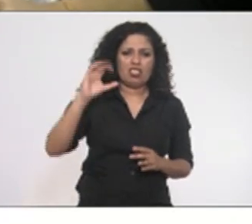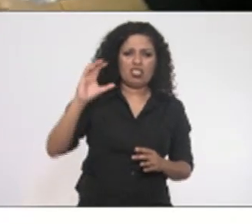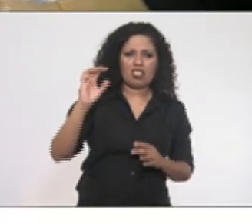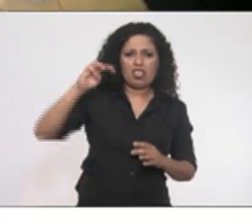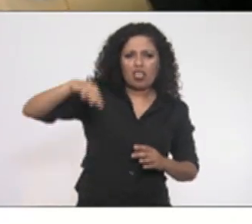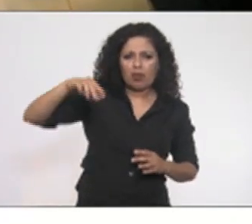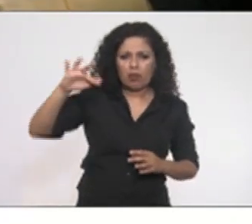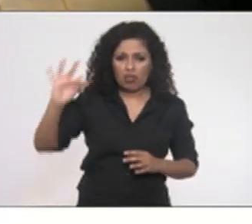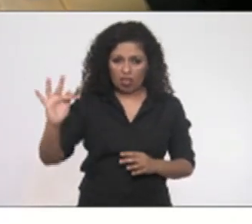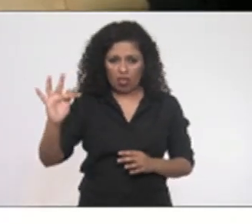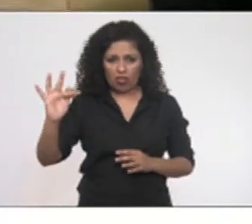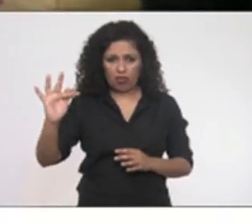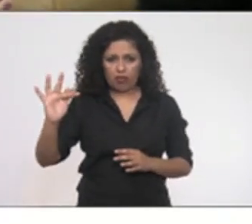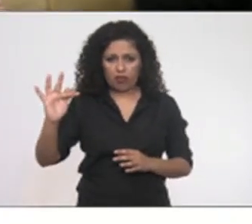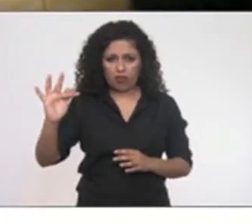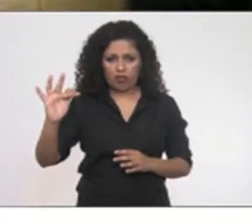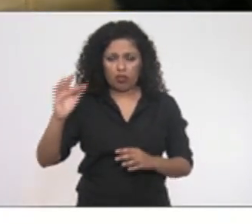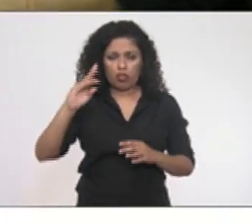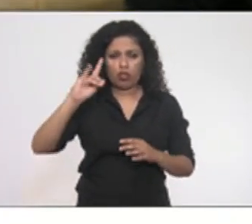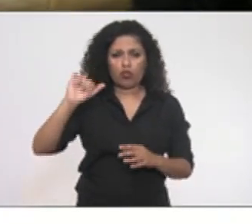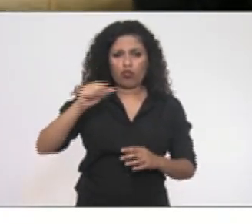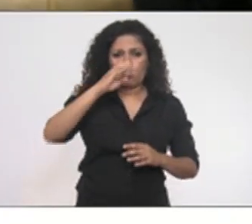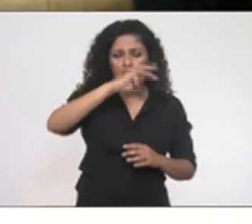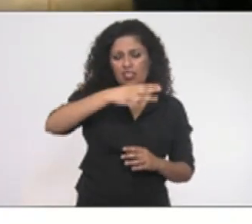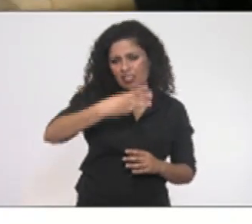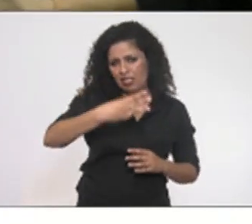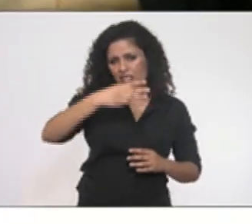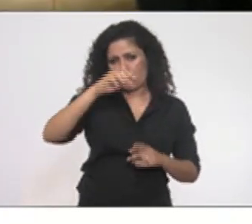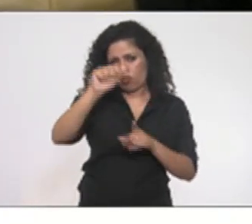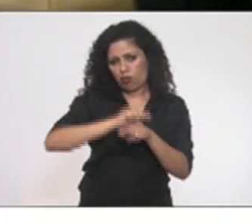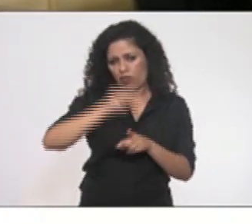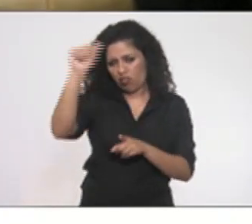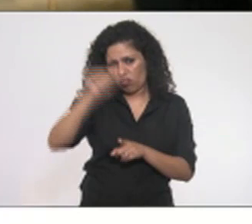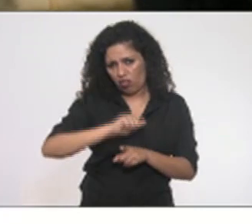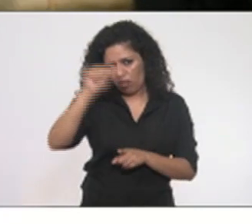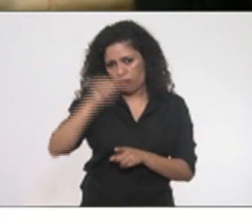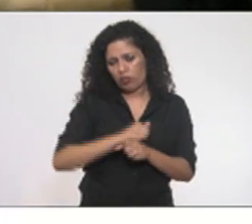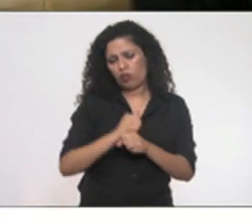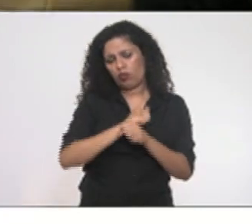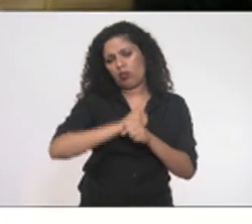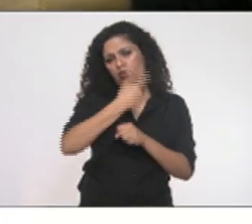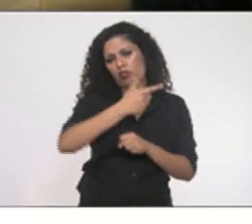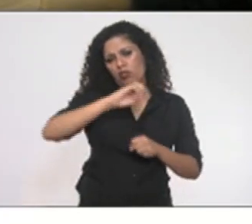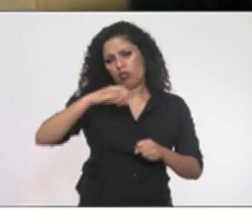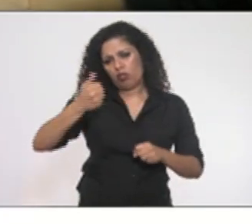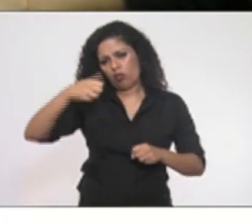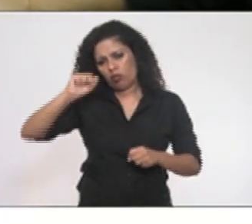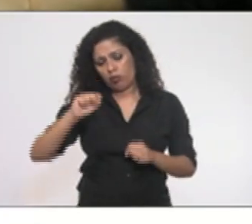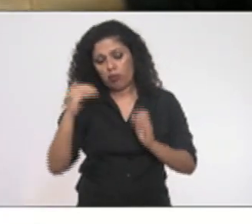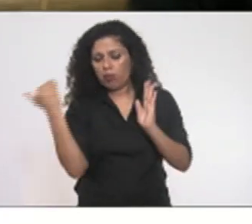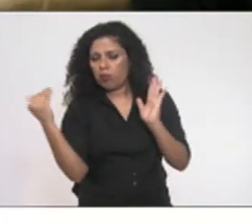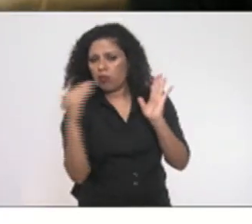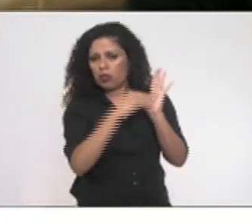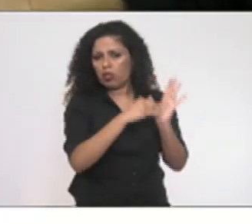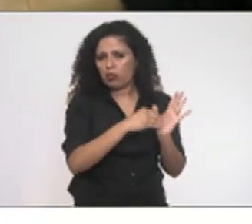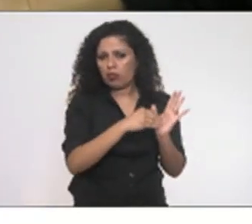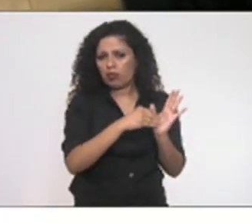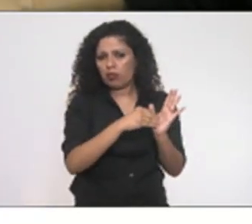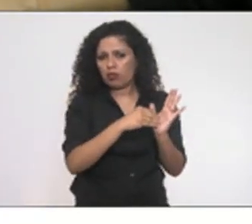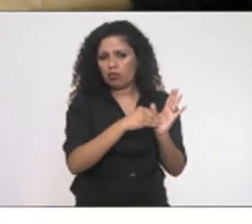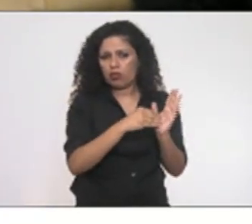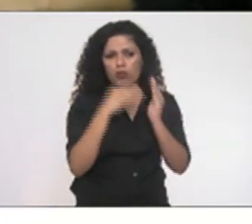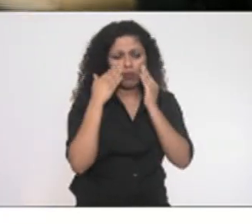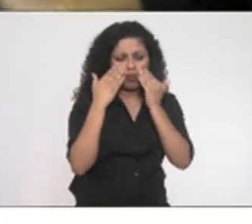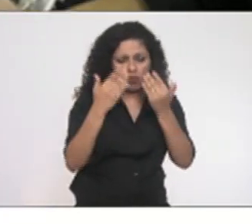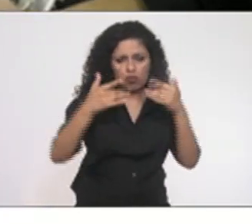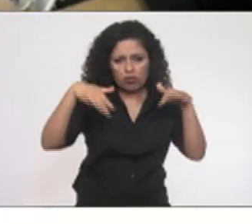de 3 de abril de 18, que ele precisa de algumas mudanças para ficar exatamente enquadrado no modelo de entrada e